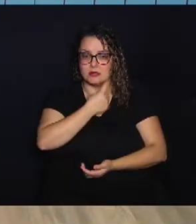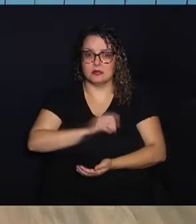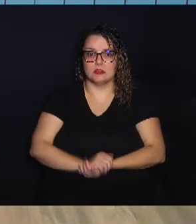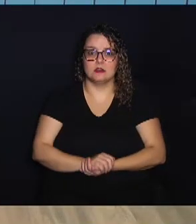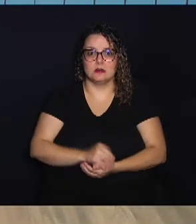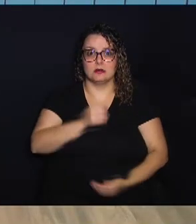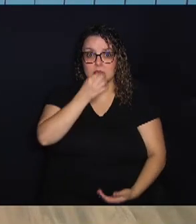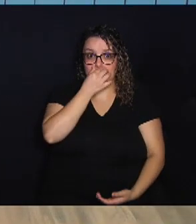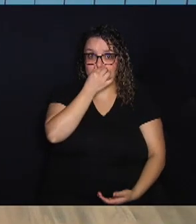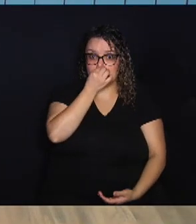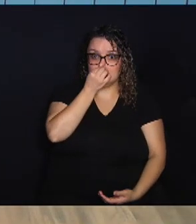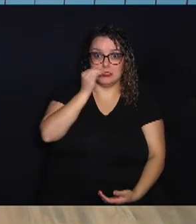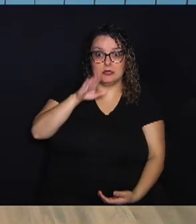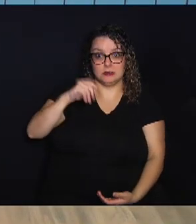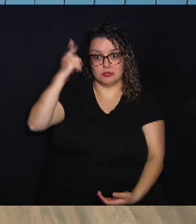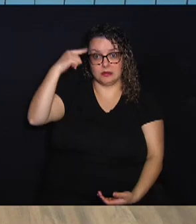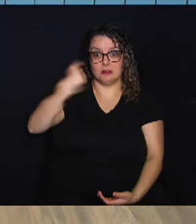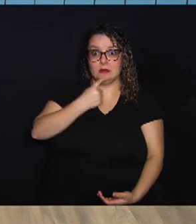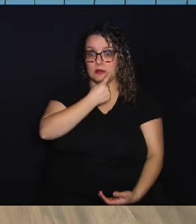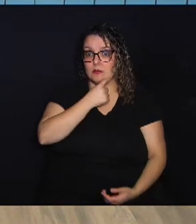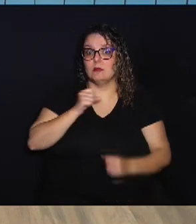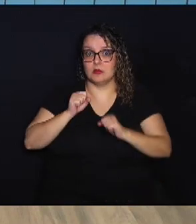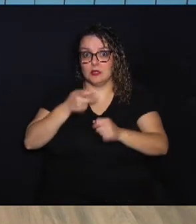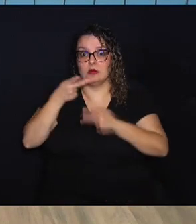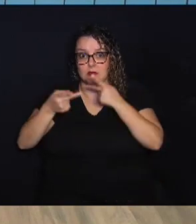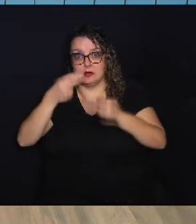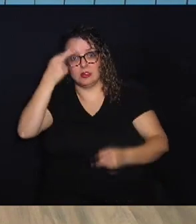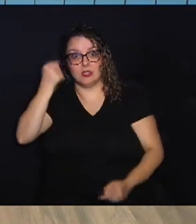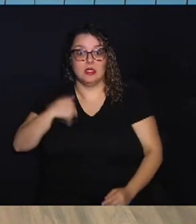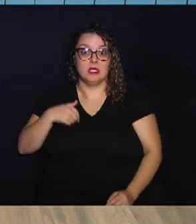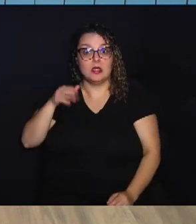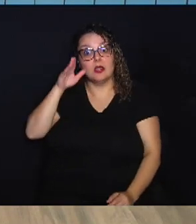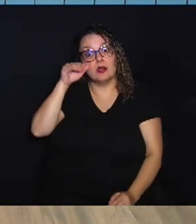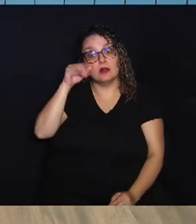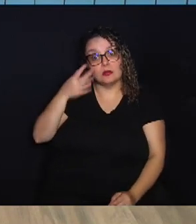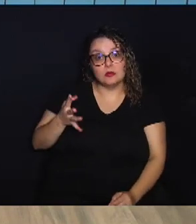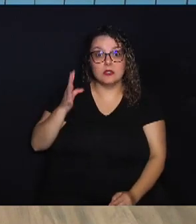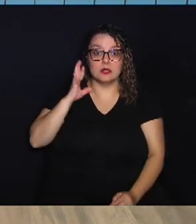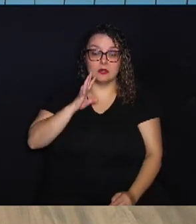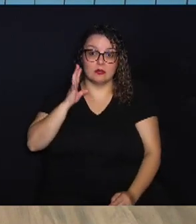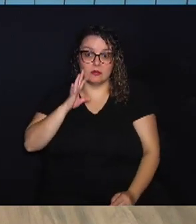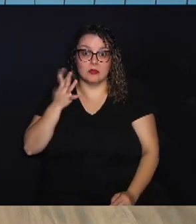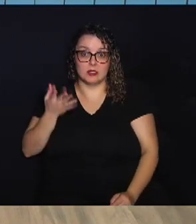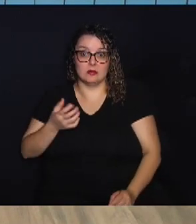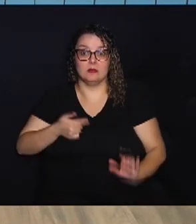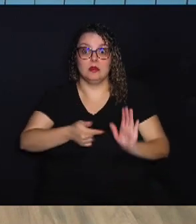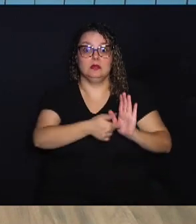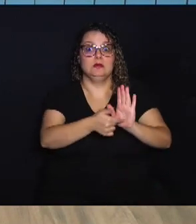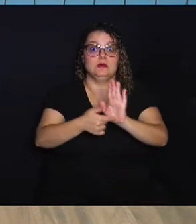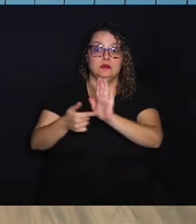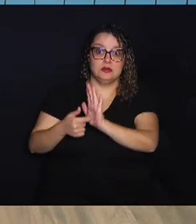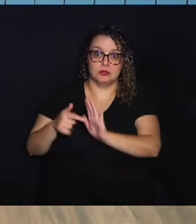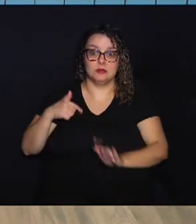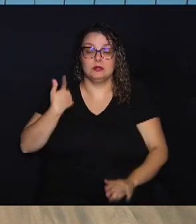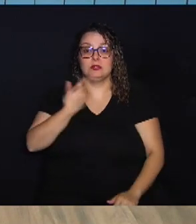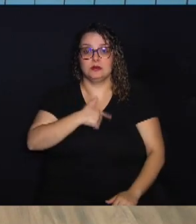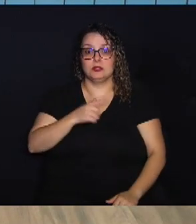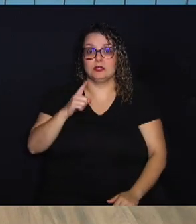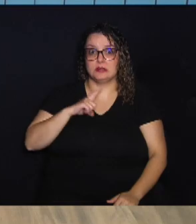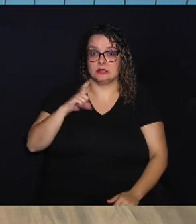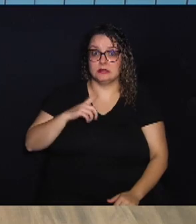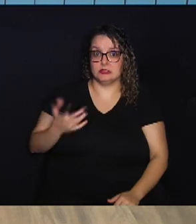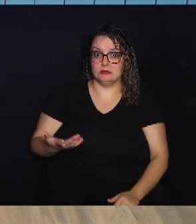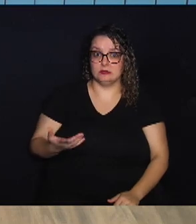chamei a Mirna Abreu aqui porque Pode falar, Gabriel. Estou curioso, né? Muito bacana esta exposição que nós temos então